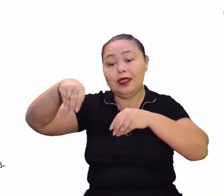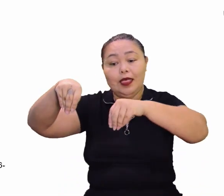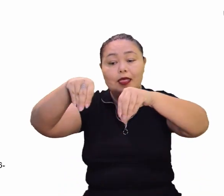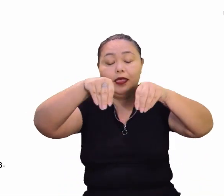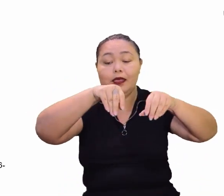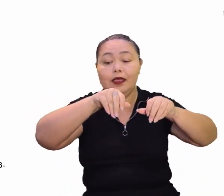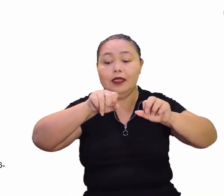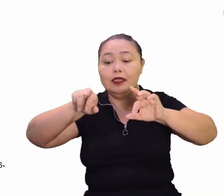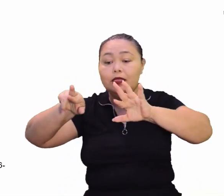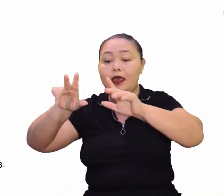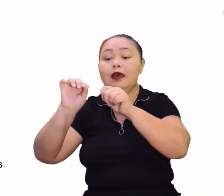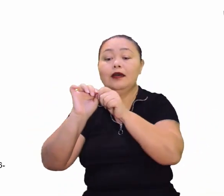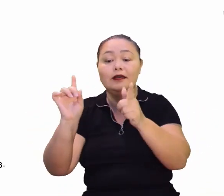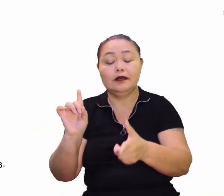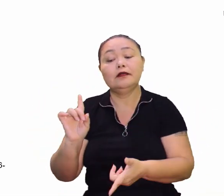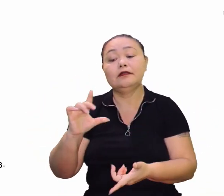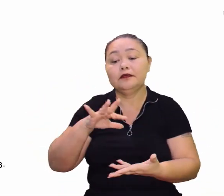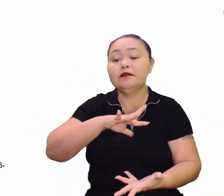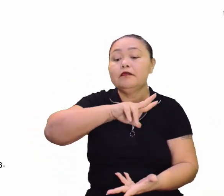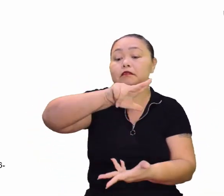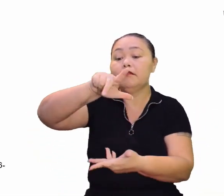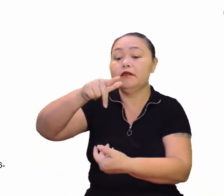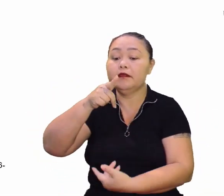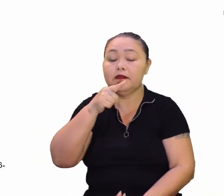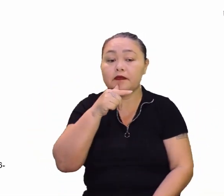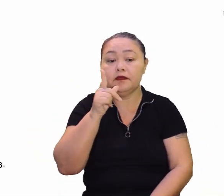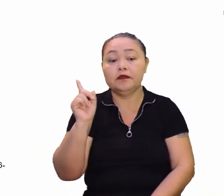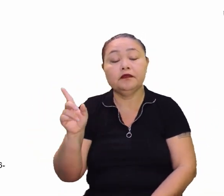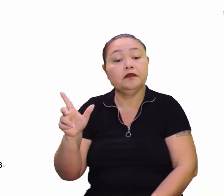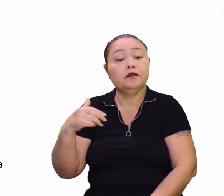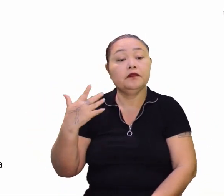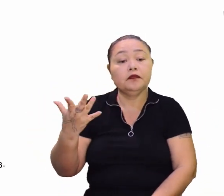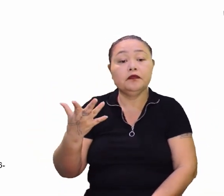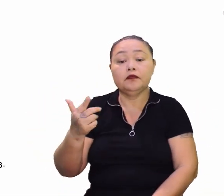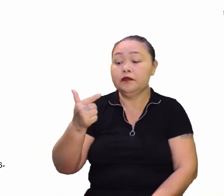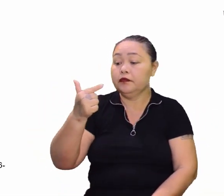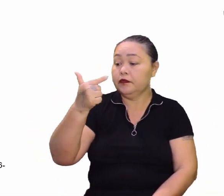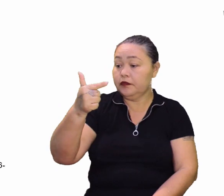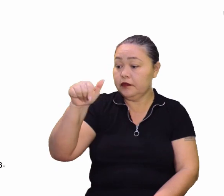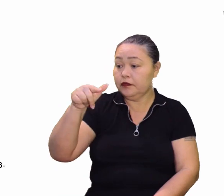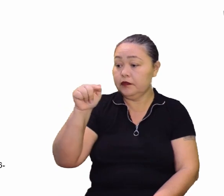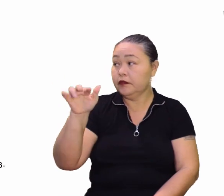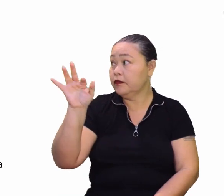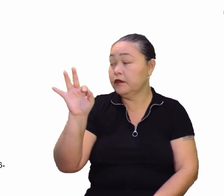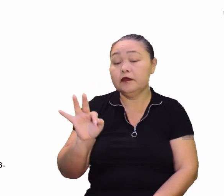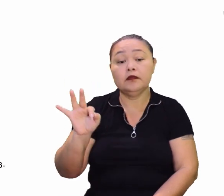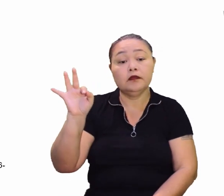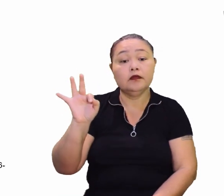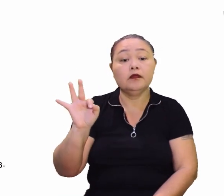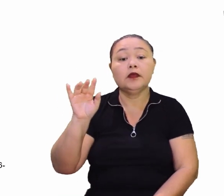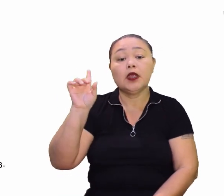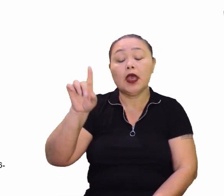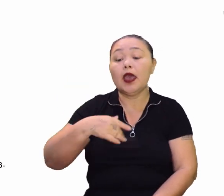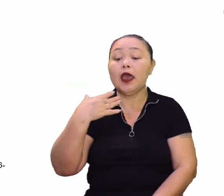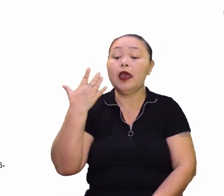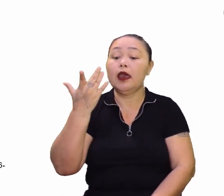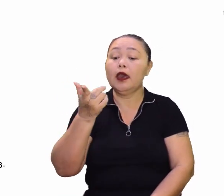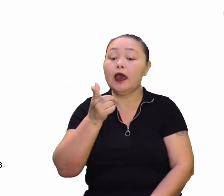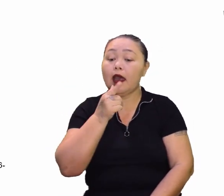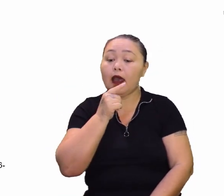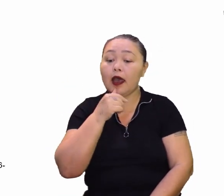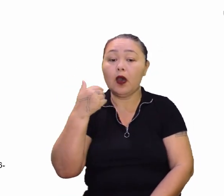Isso. Tem até uma música chamada, Tem, sim. Planeta água, Muito bem. 2,7% da água é doce,